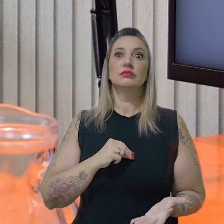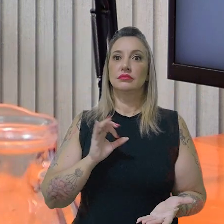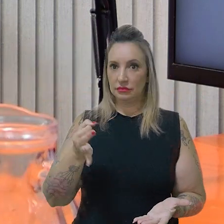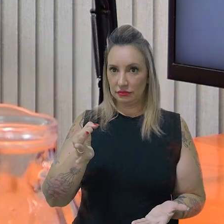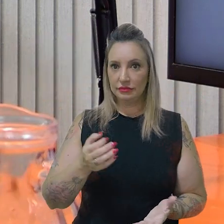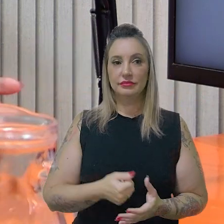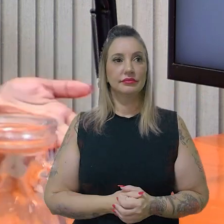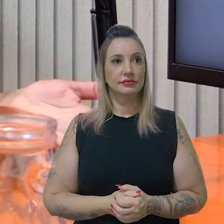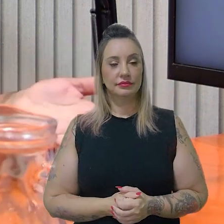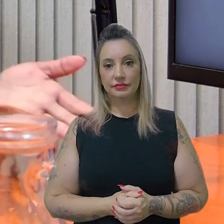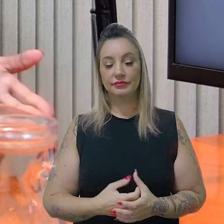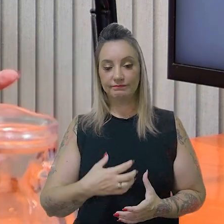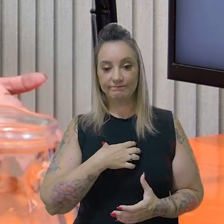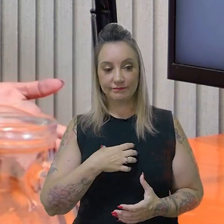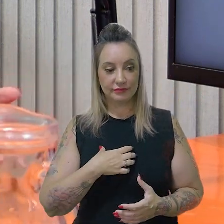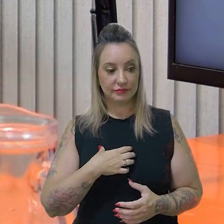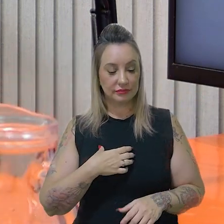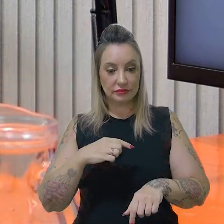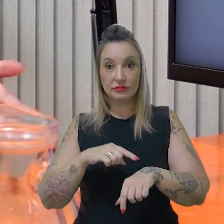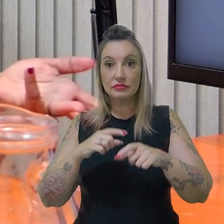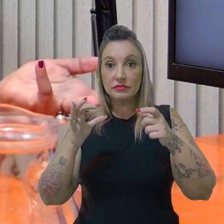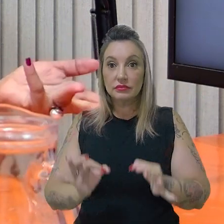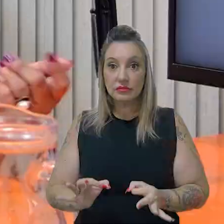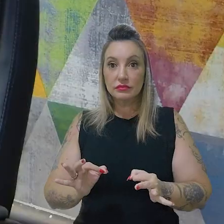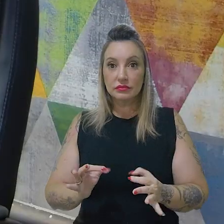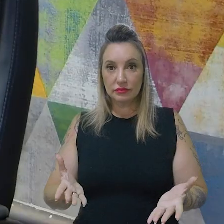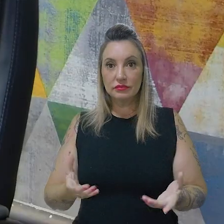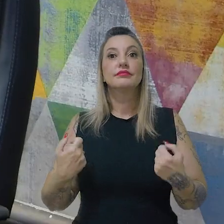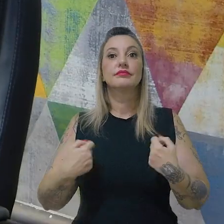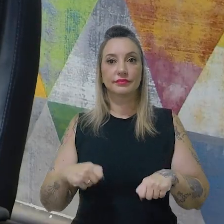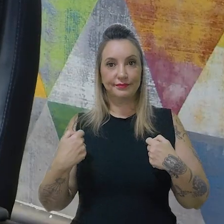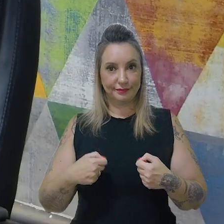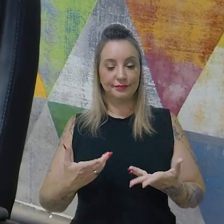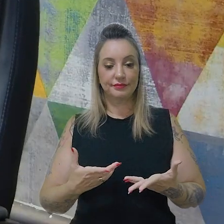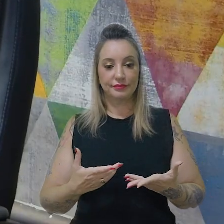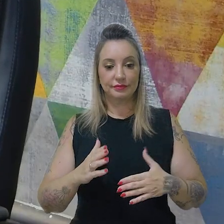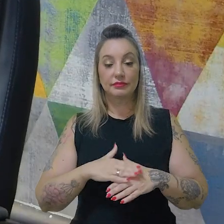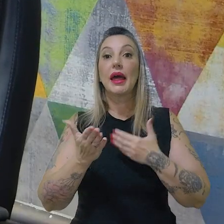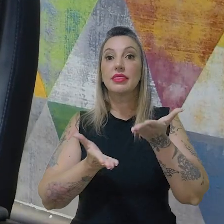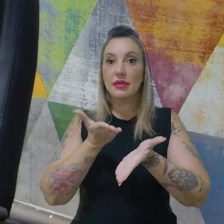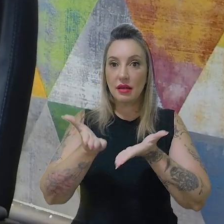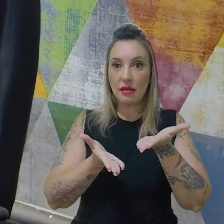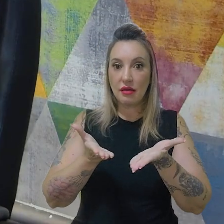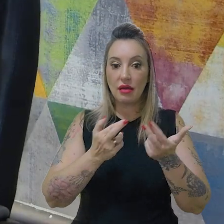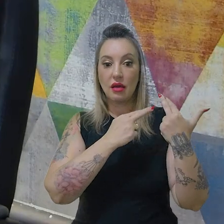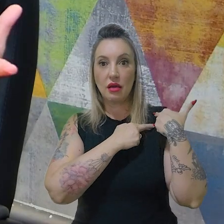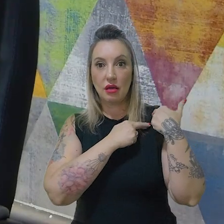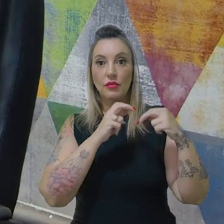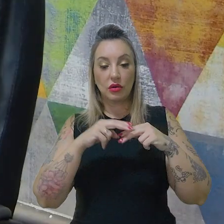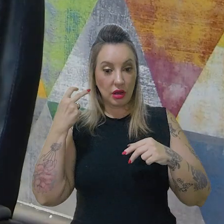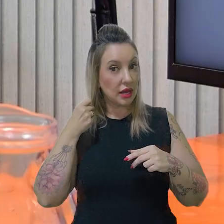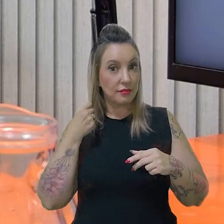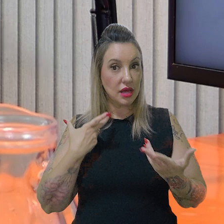nossa eu tô tocando nesse lugar Nossa vai precisar de mais terapia por causa do cabelo que